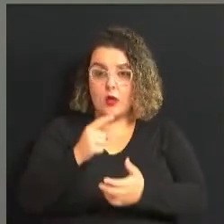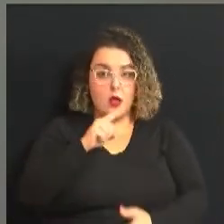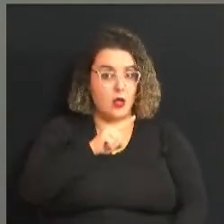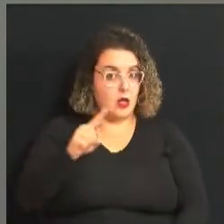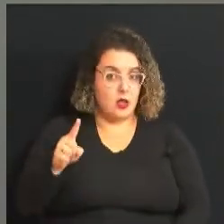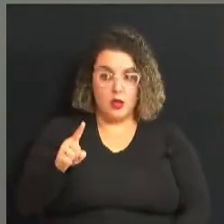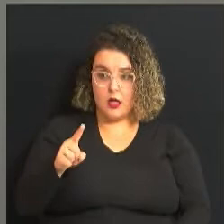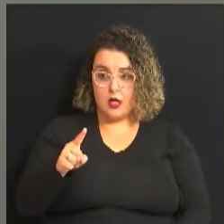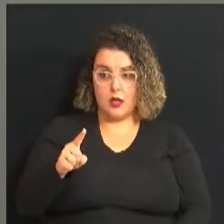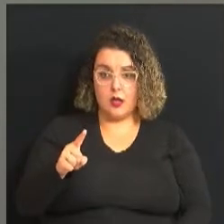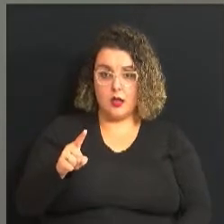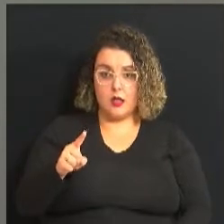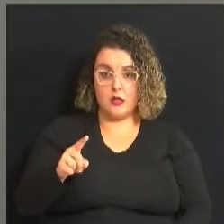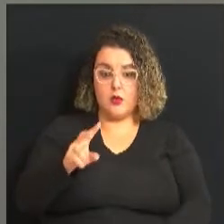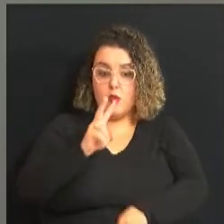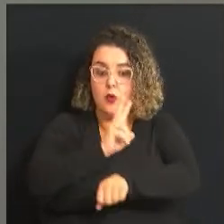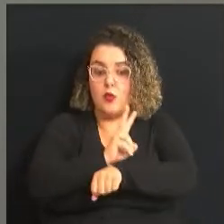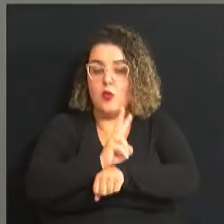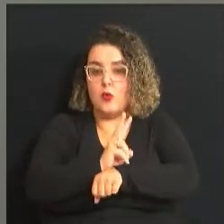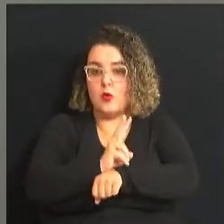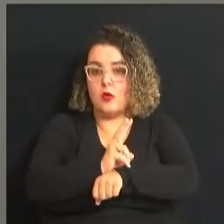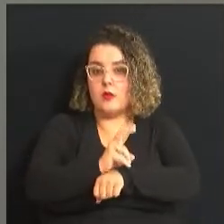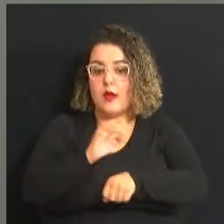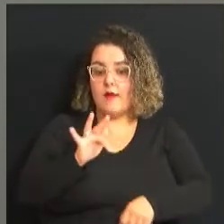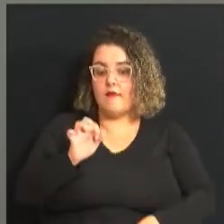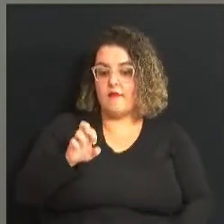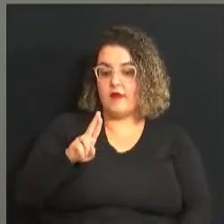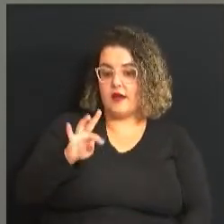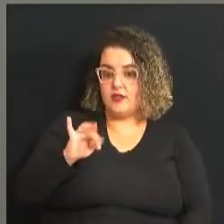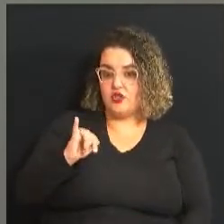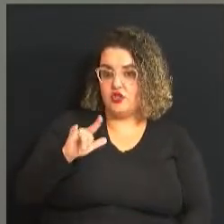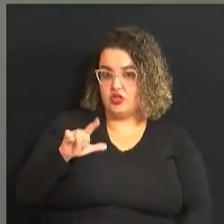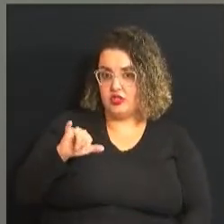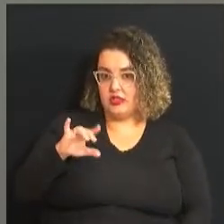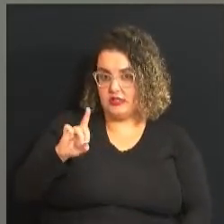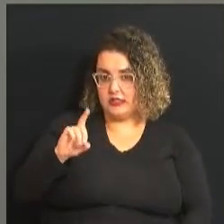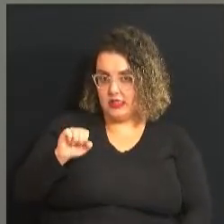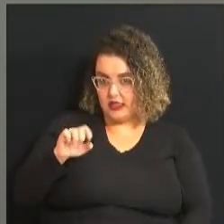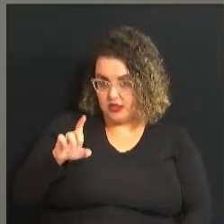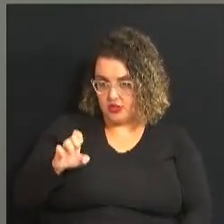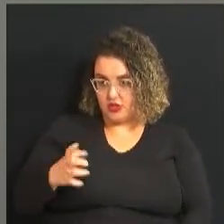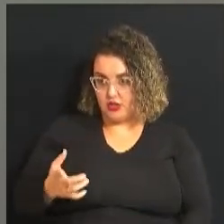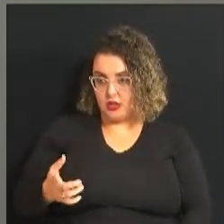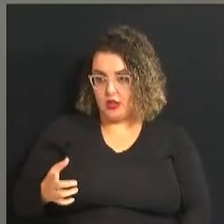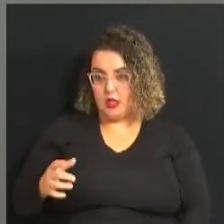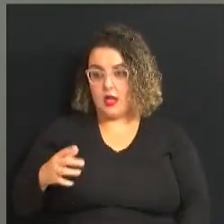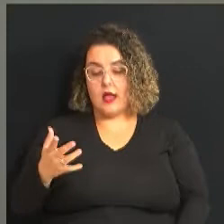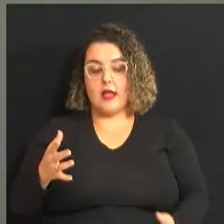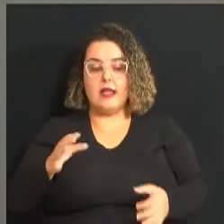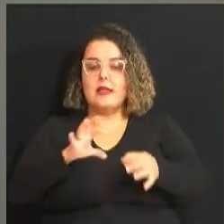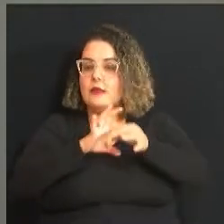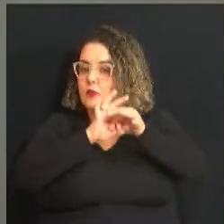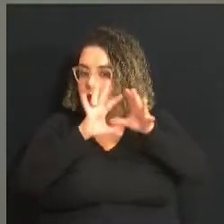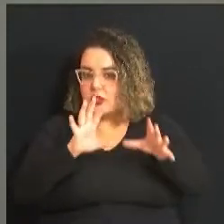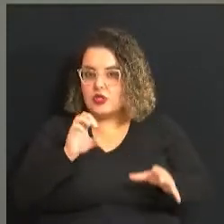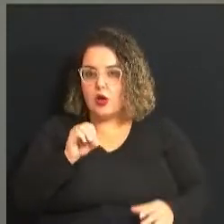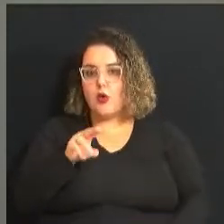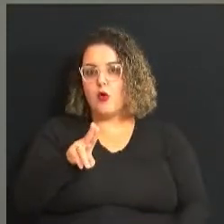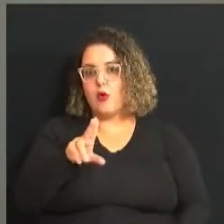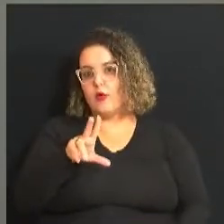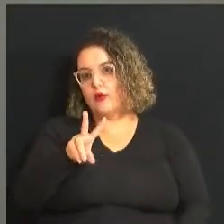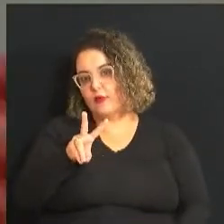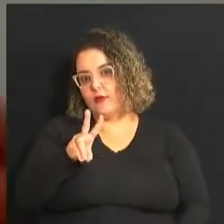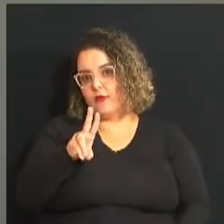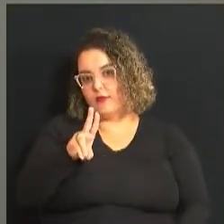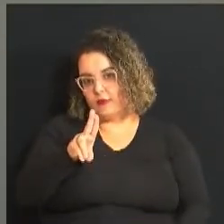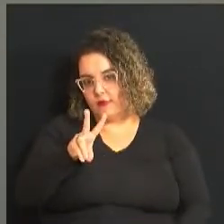preserva a fertilidade. Apesar do anticoncepcional não deixar a mulher ovular, ele não vai estar prevenindo, ele não